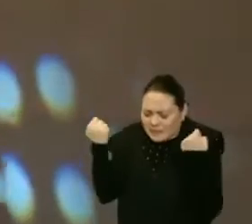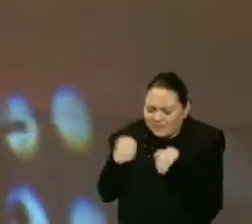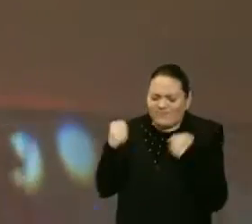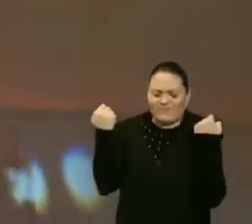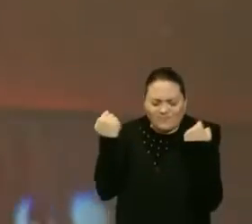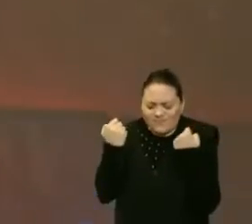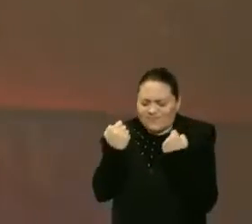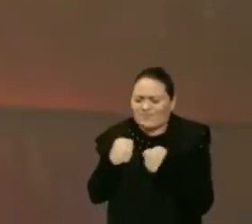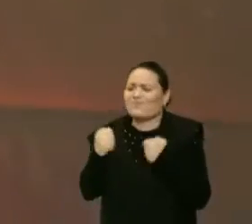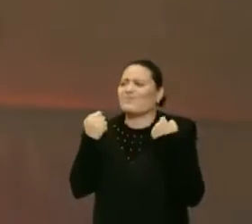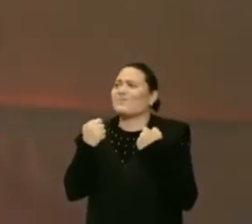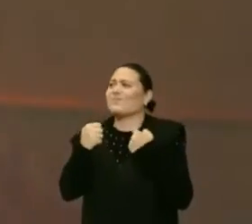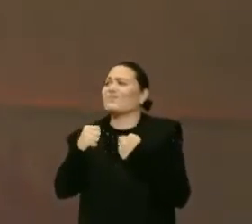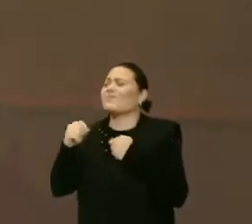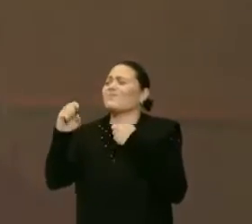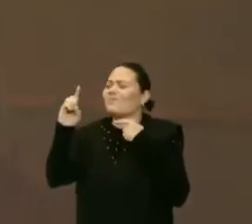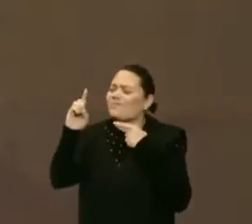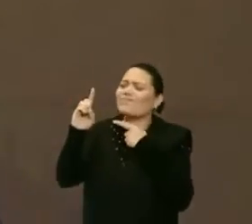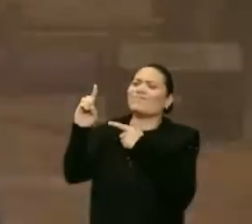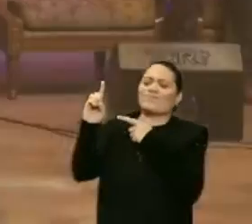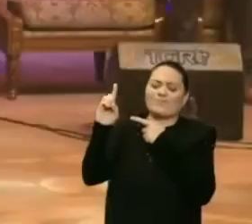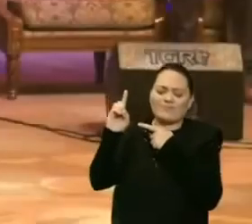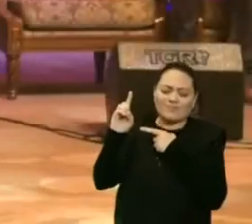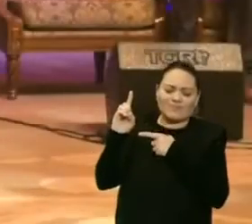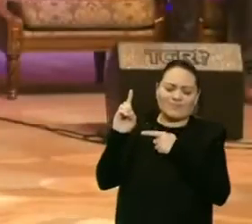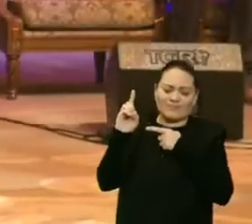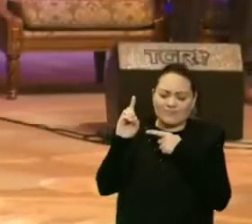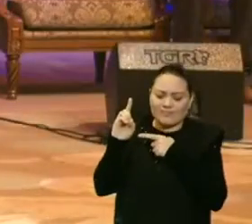Jesus, eu preciso de